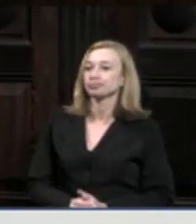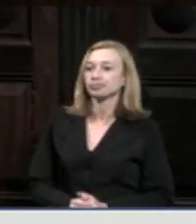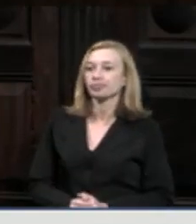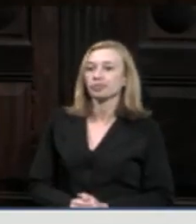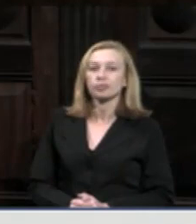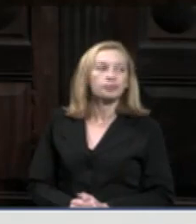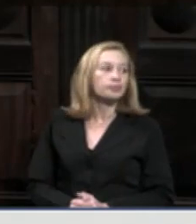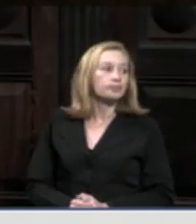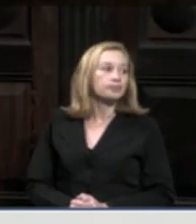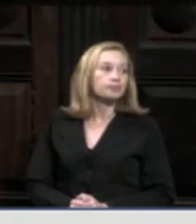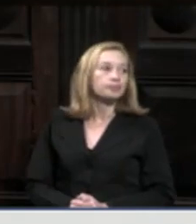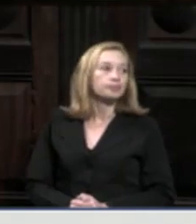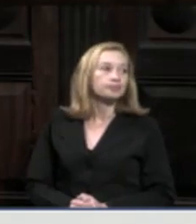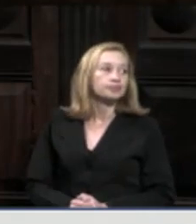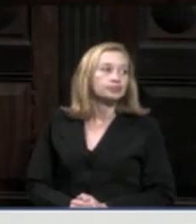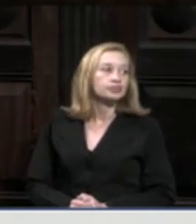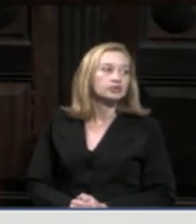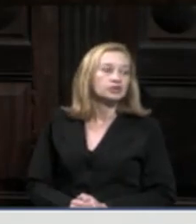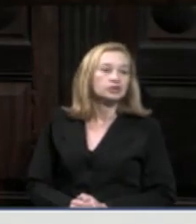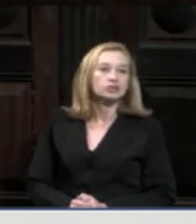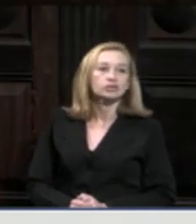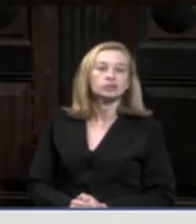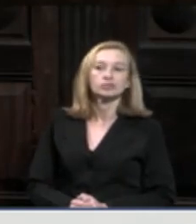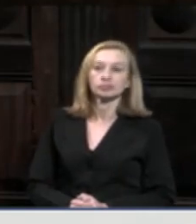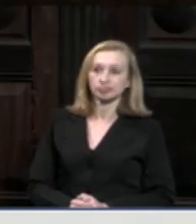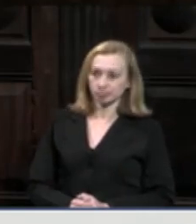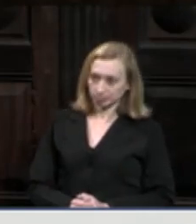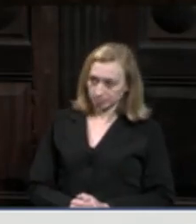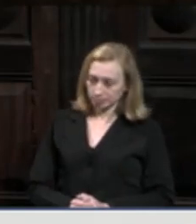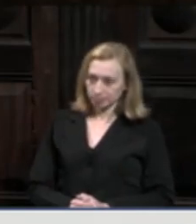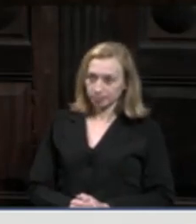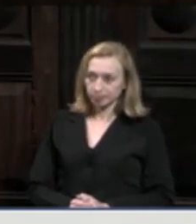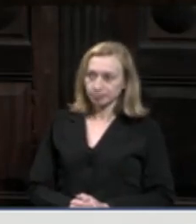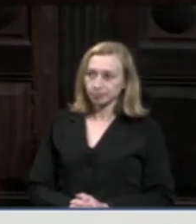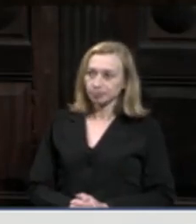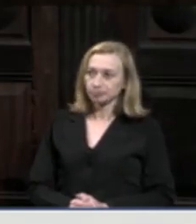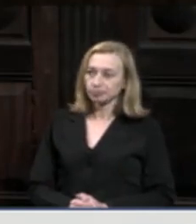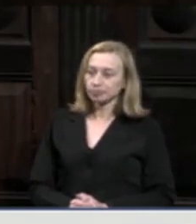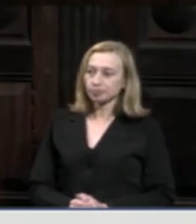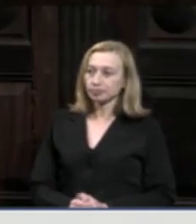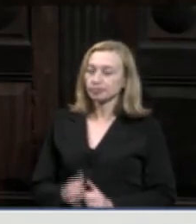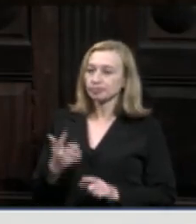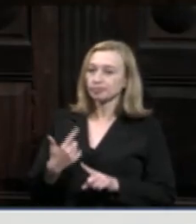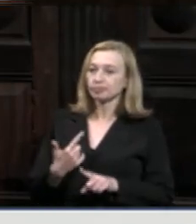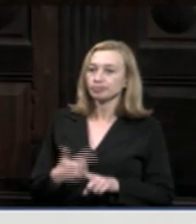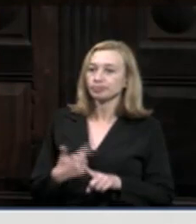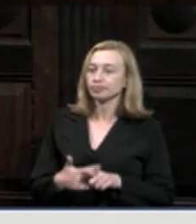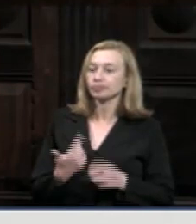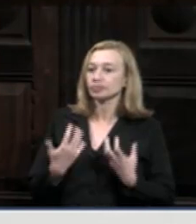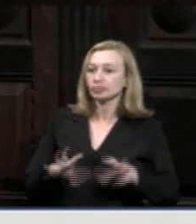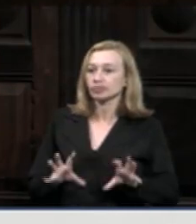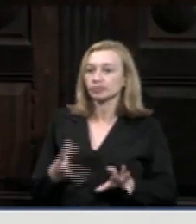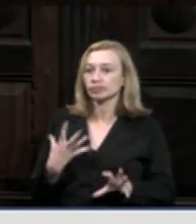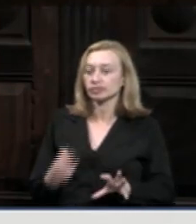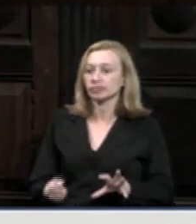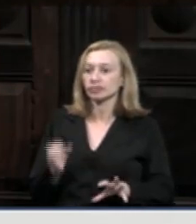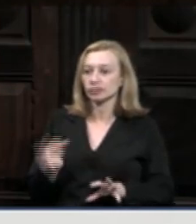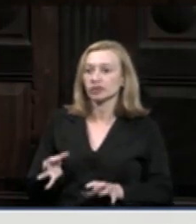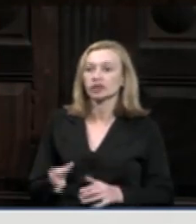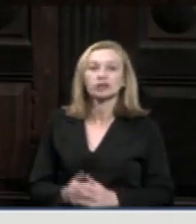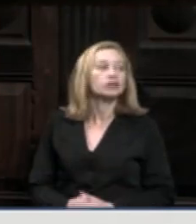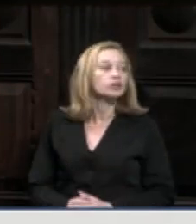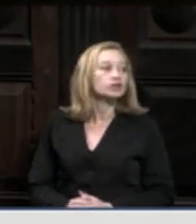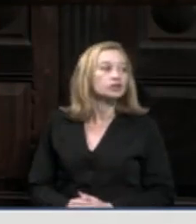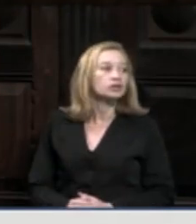Porque o regimento interno desta casa é ferido. quando é